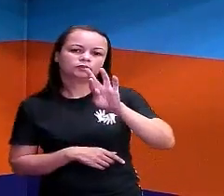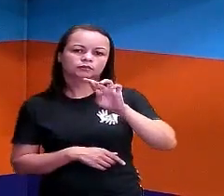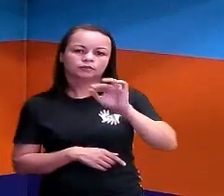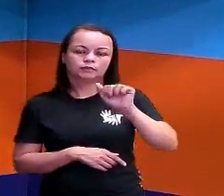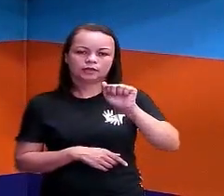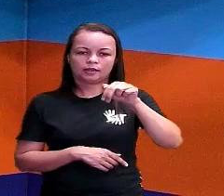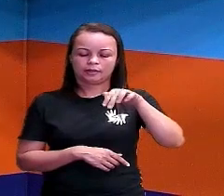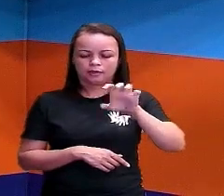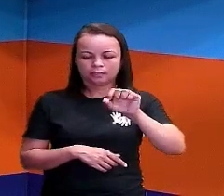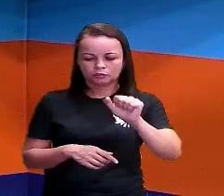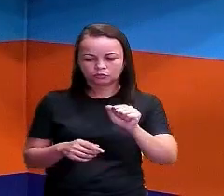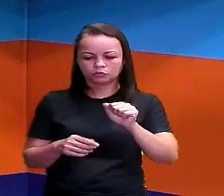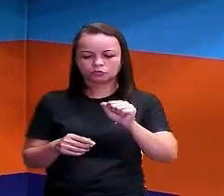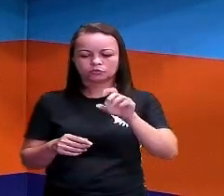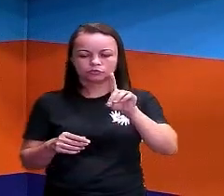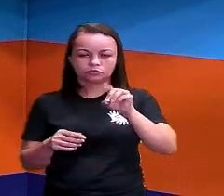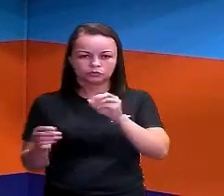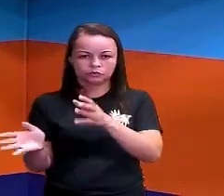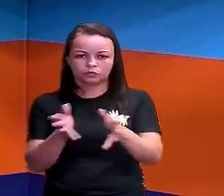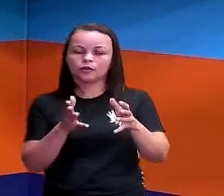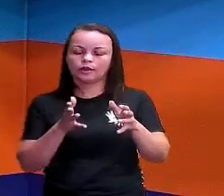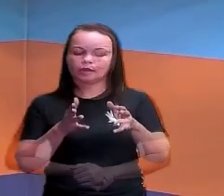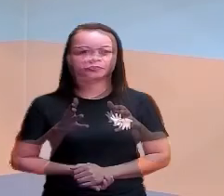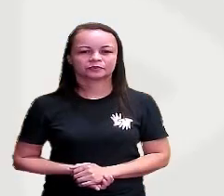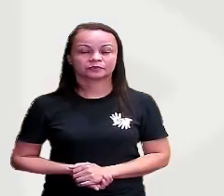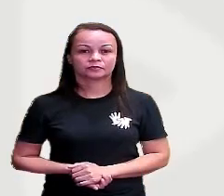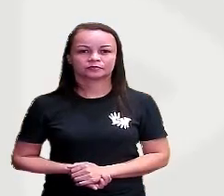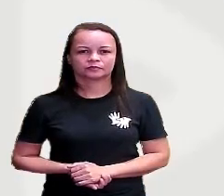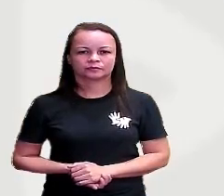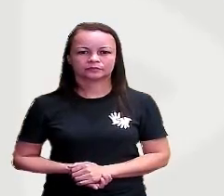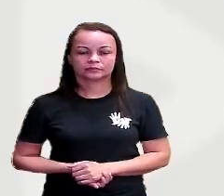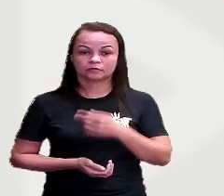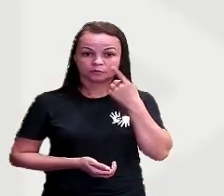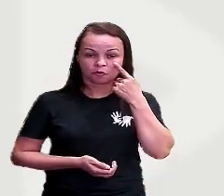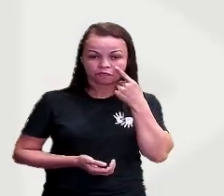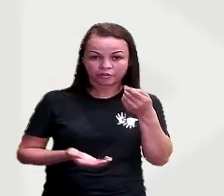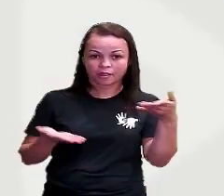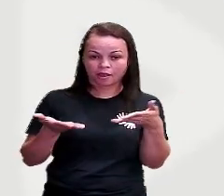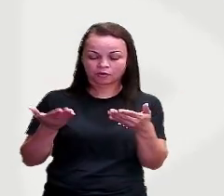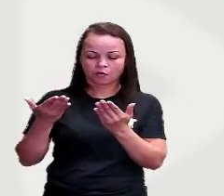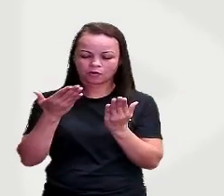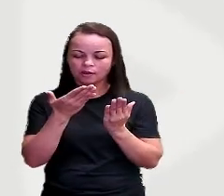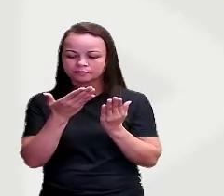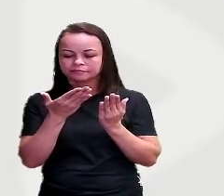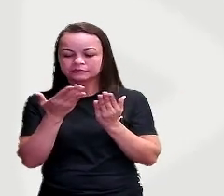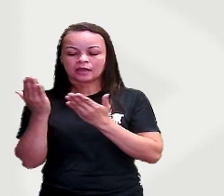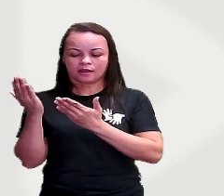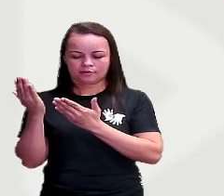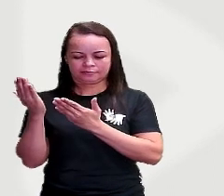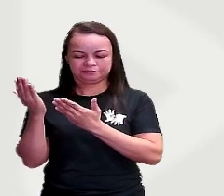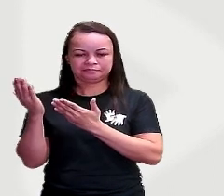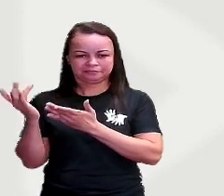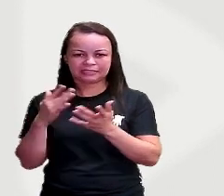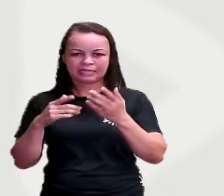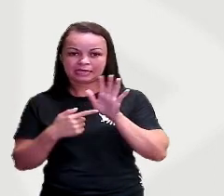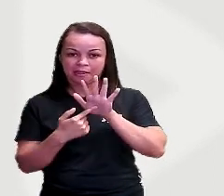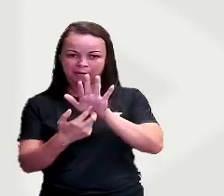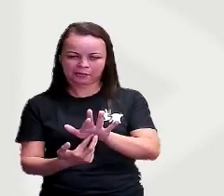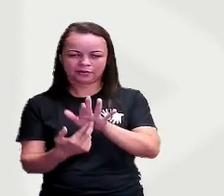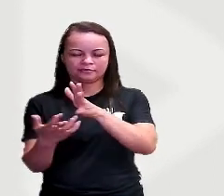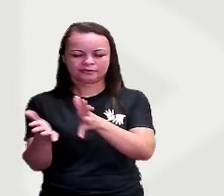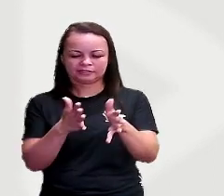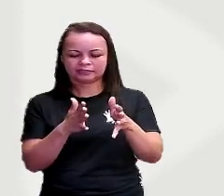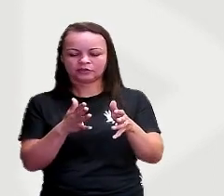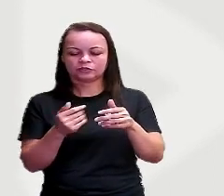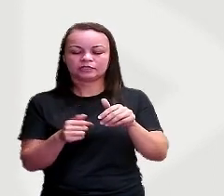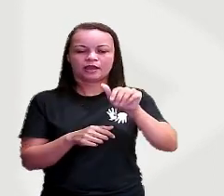a ordem, a diferença será diferente. Então, vamos ver aqui essa representação. A menos B é diferente